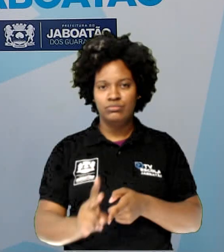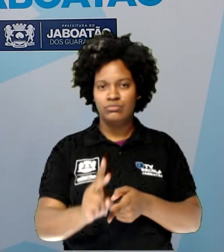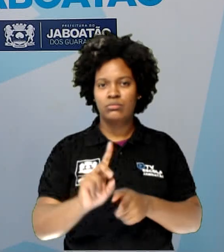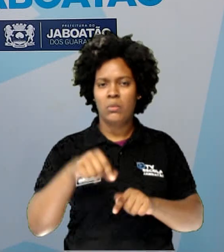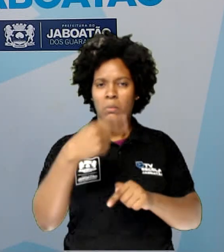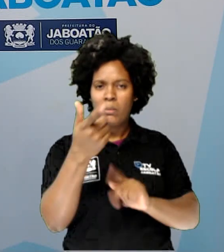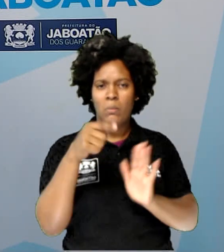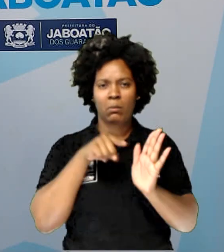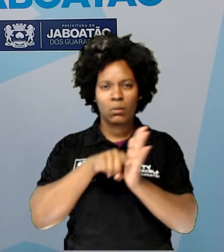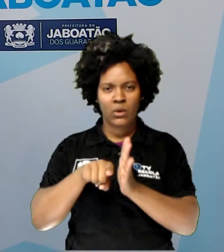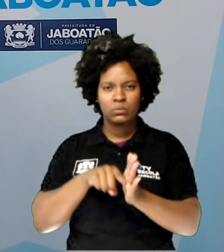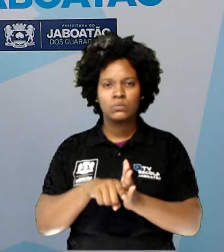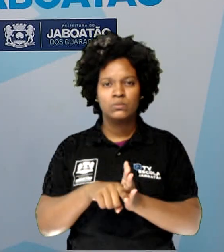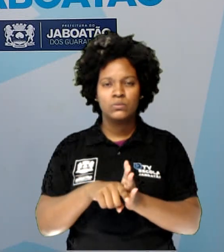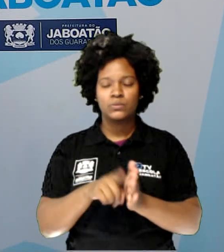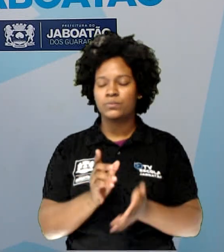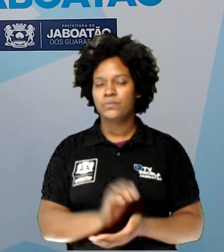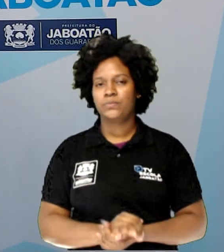próximo item.